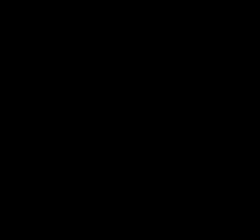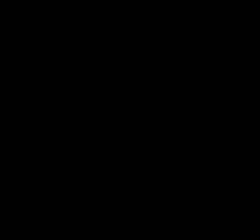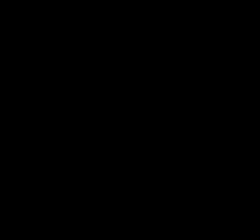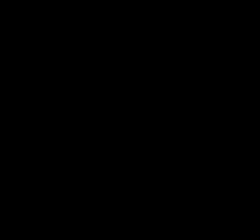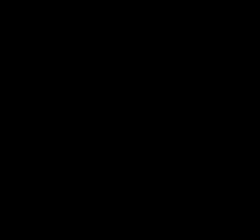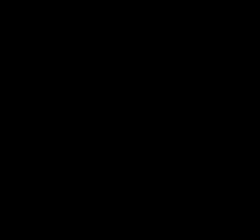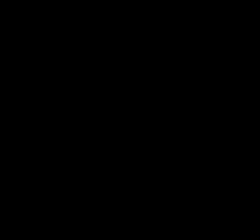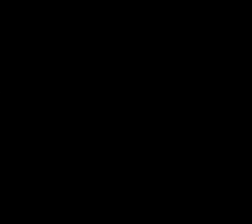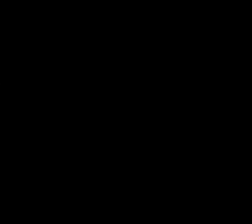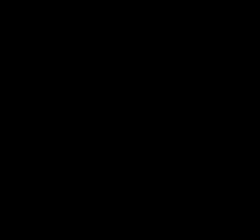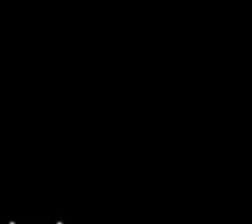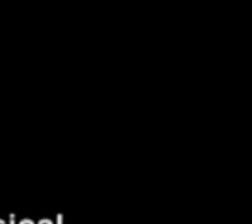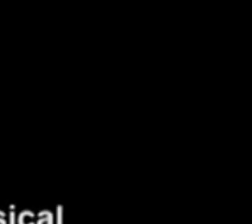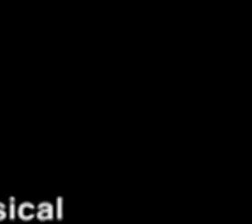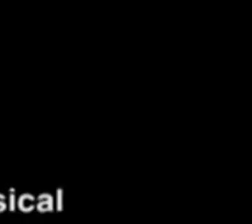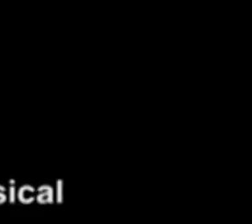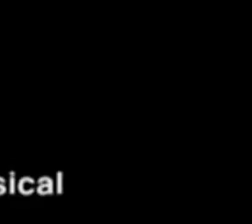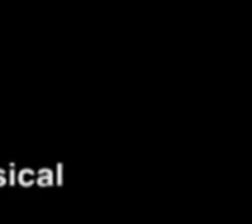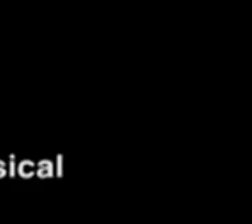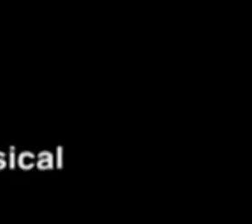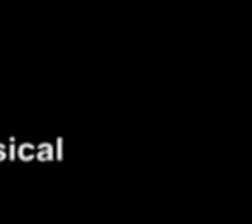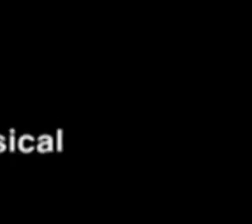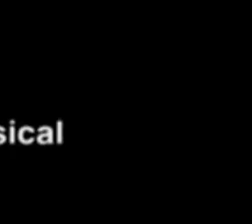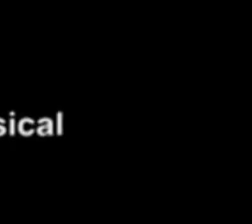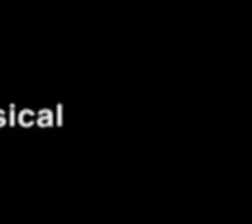clarão, a dança do vento,